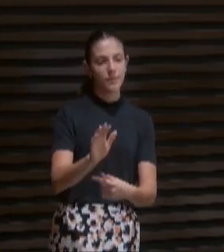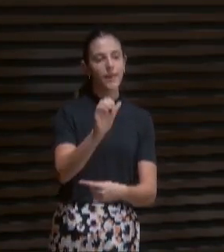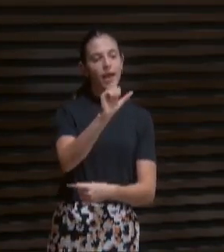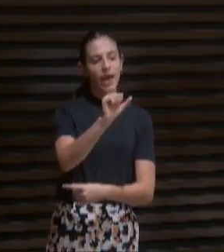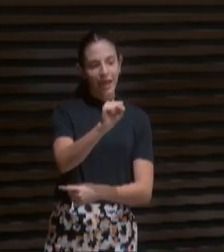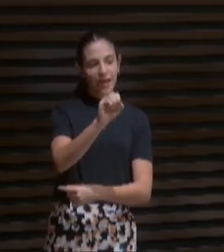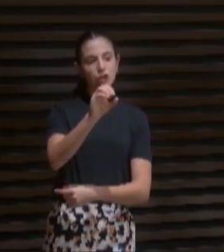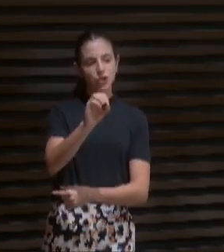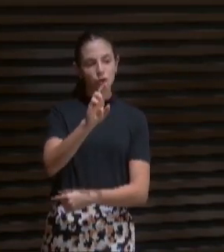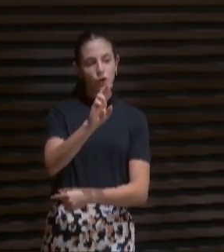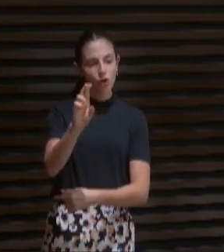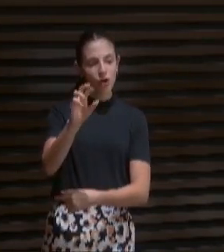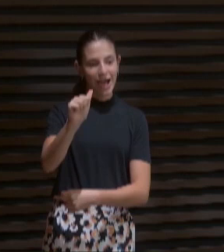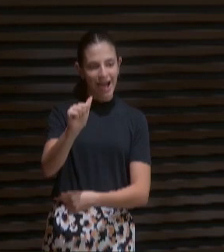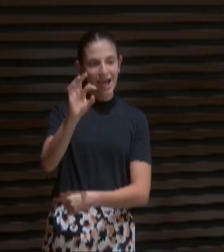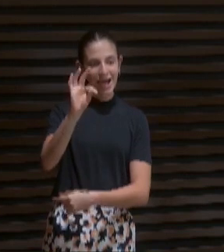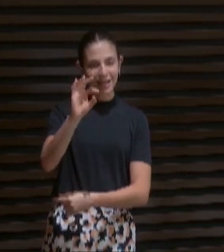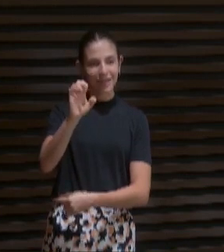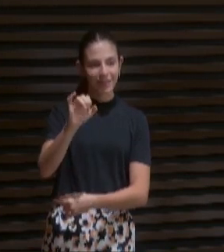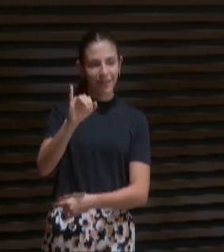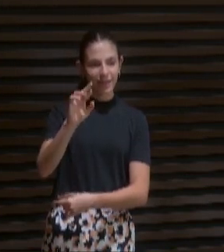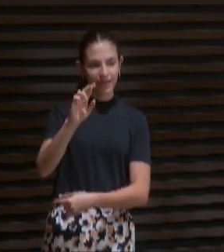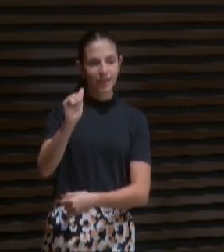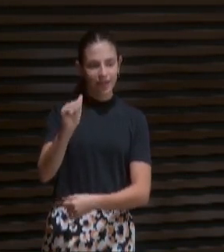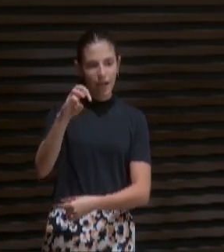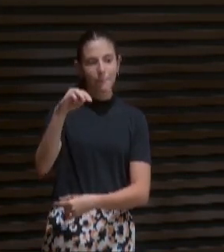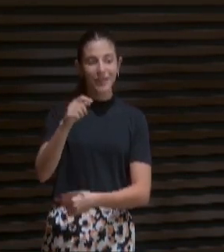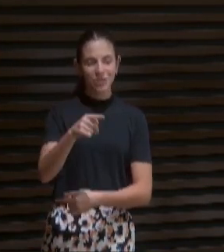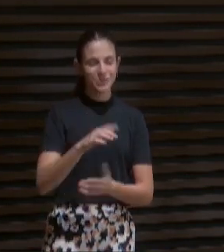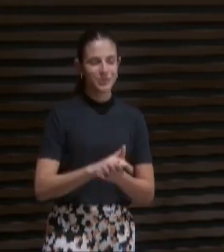sorrateiramente. Olha como ele diz. Eles